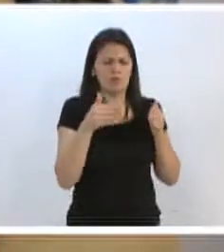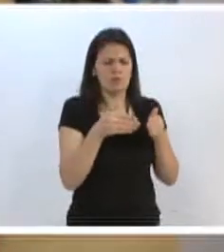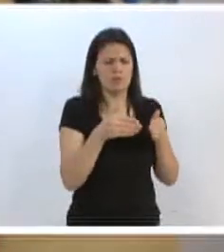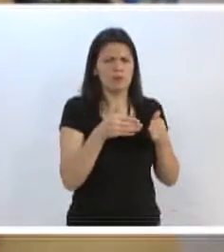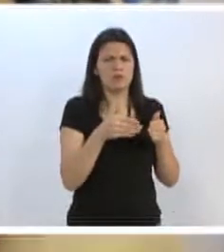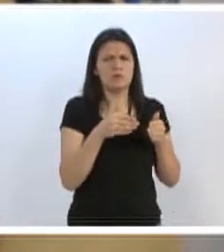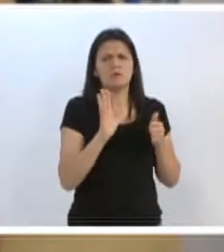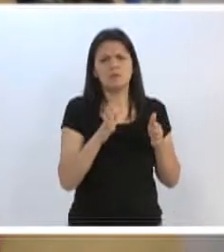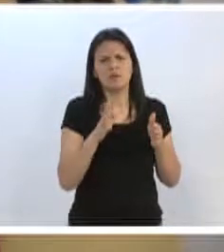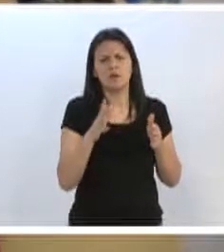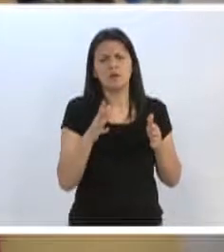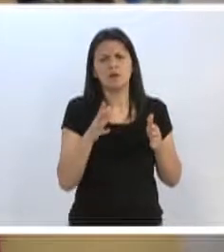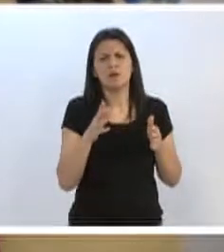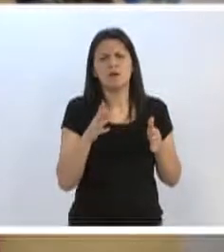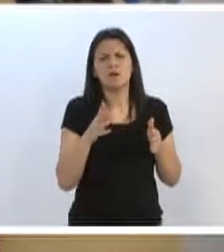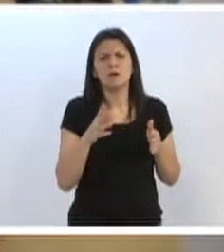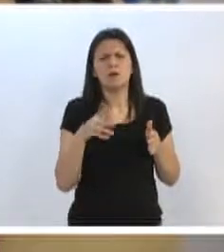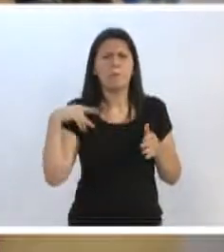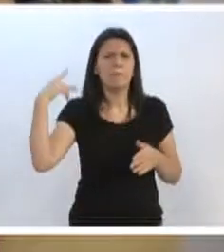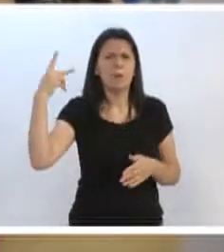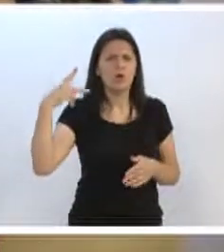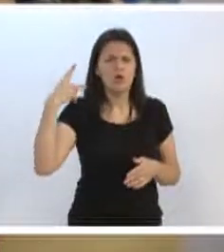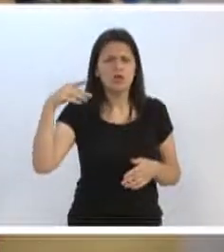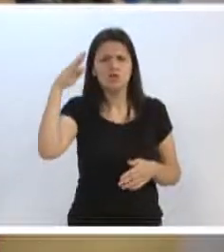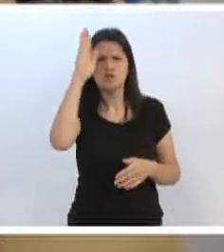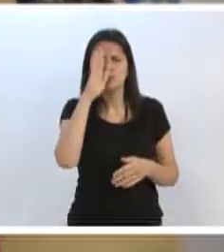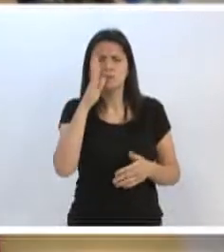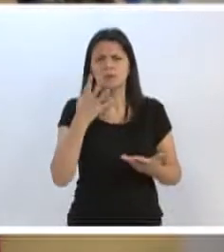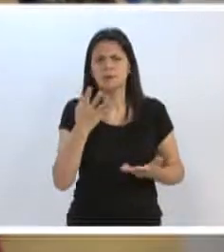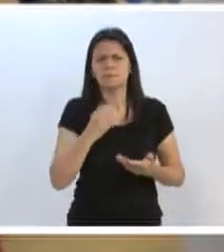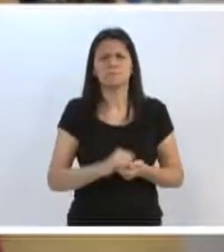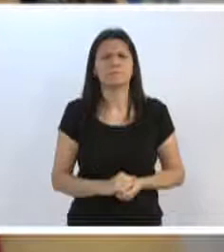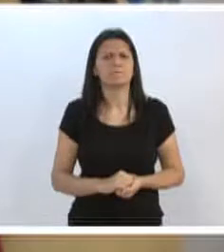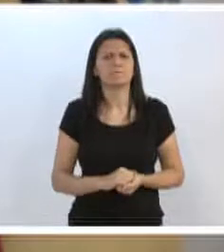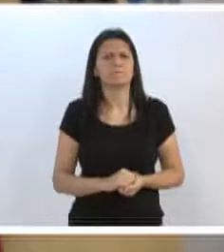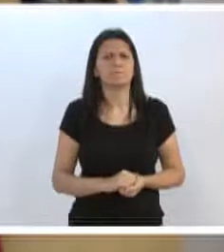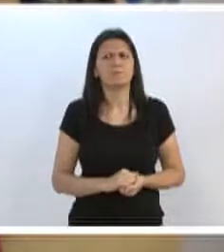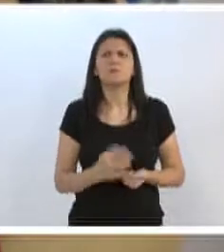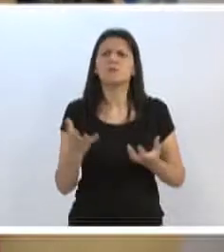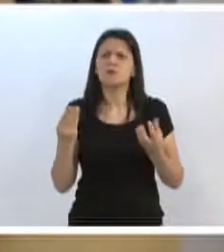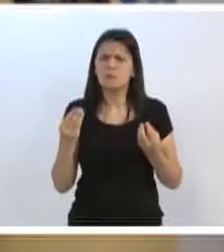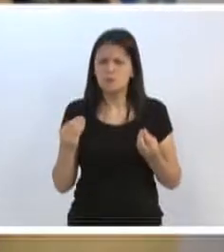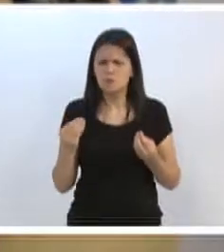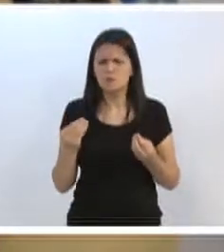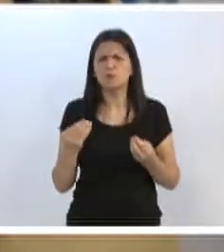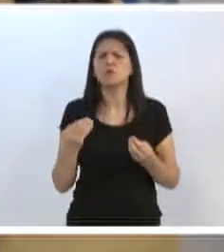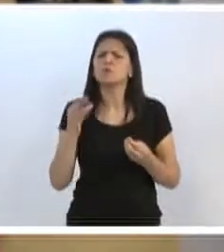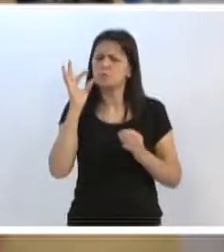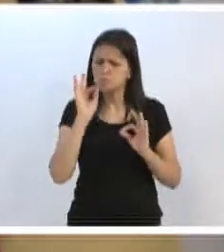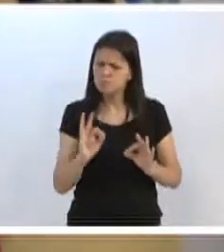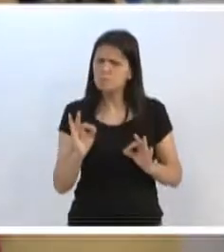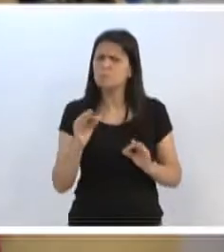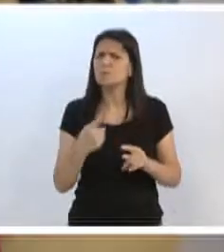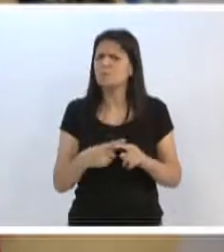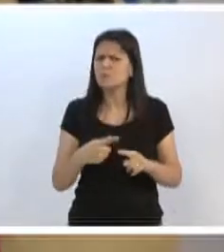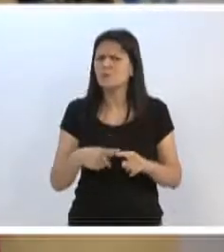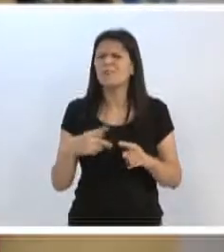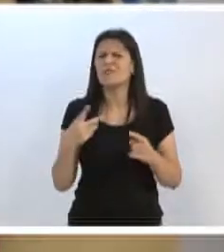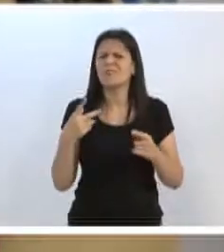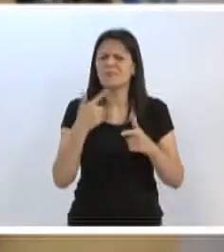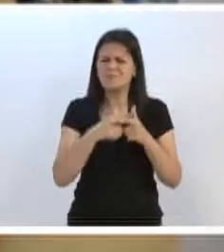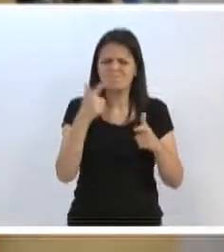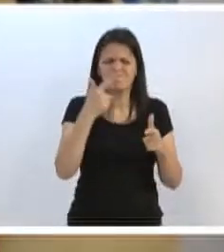esse fardo, na questão dos políticos do Brasil. Muitos. E muitas vezes com razão, por diante de todas as